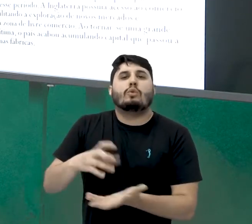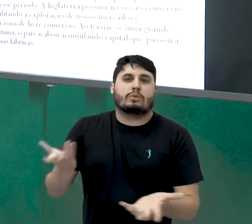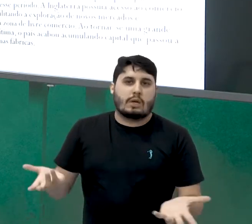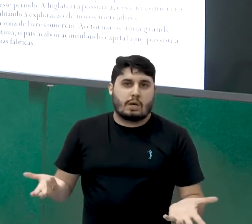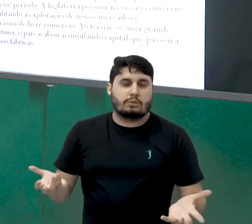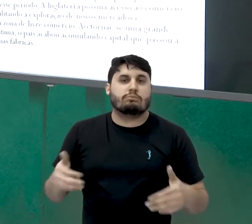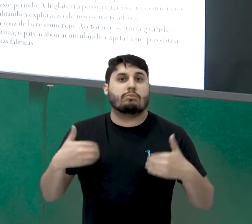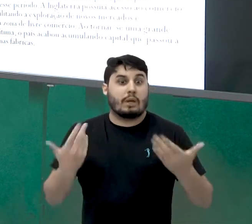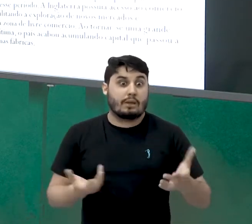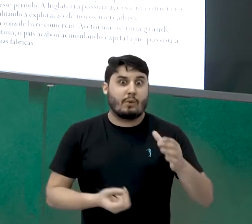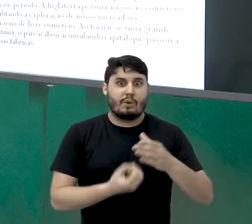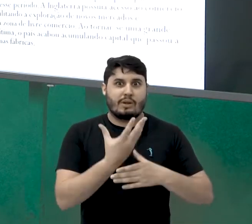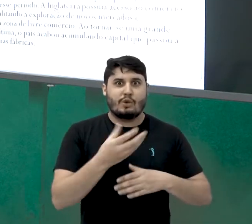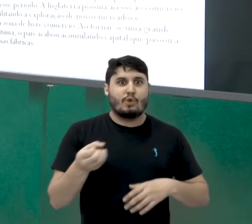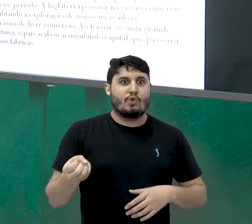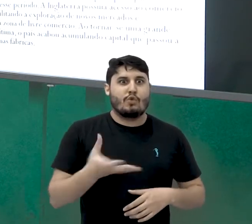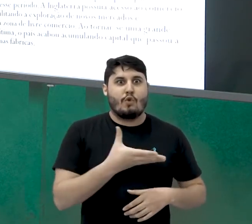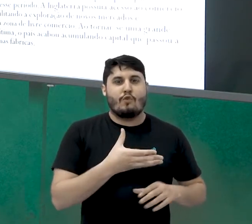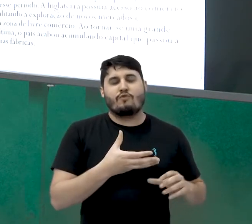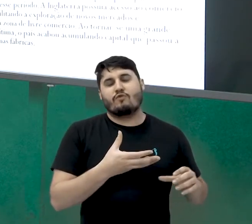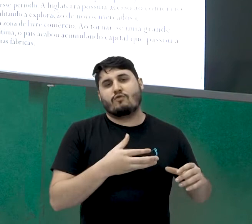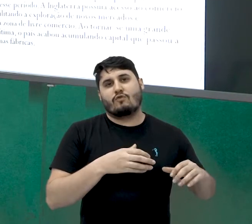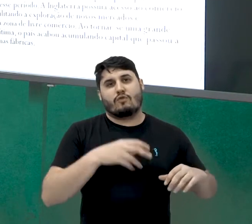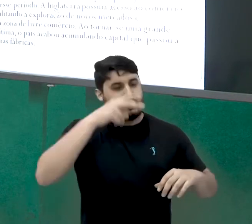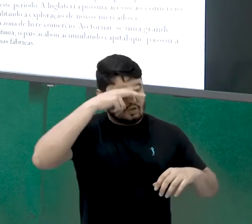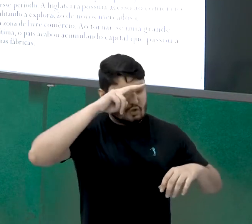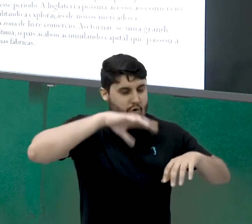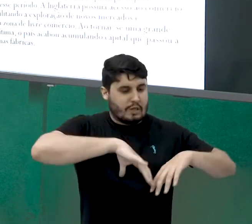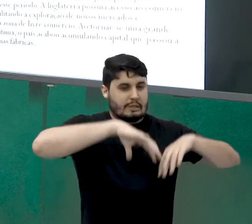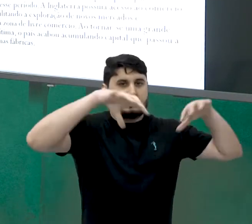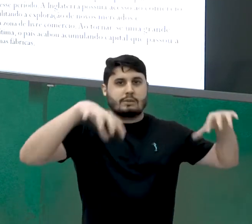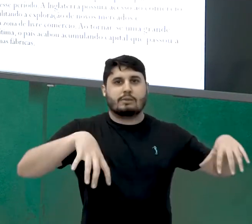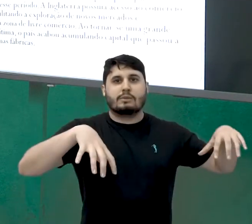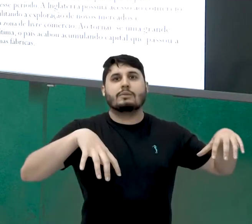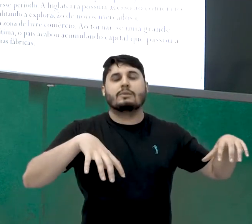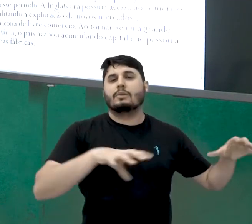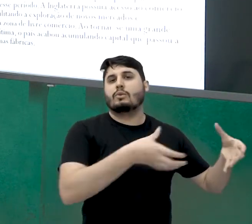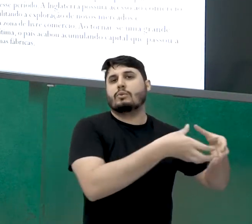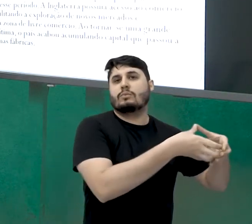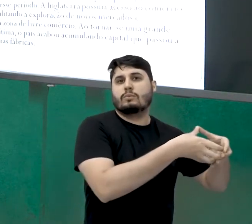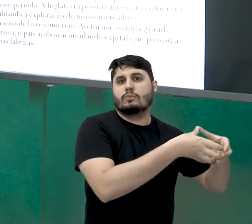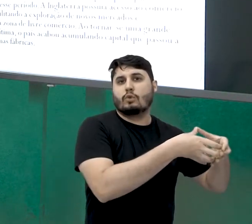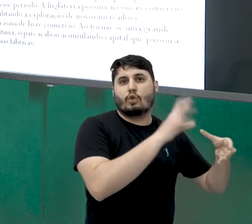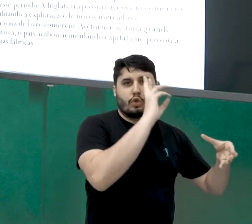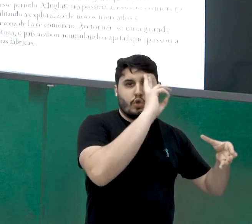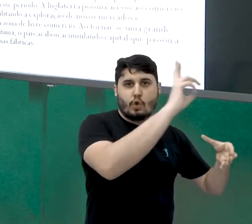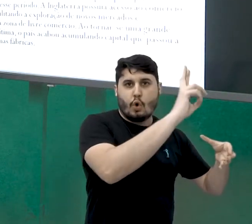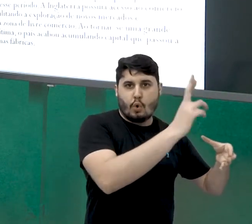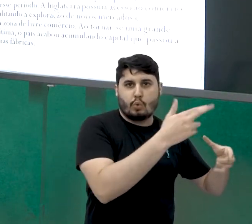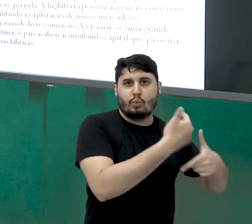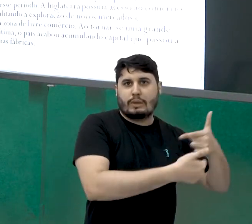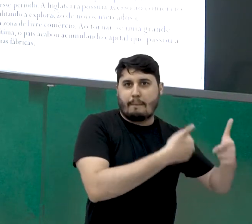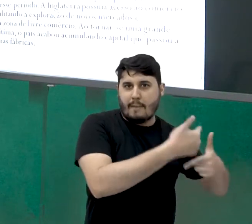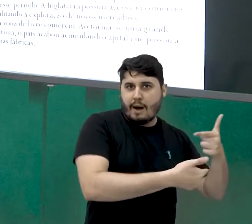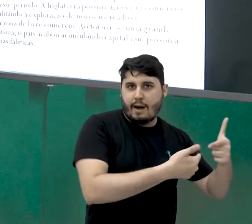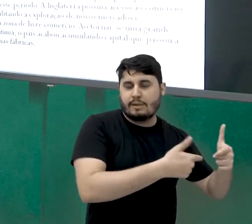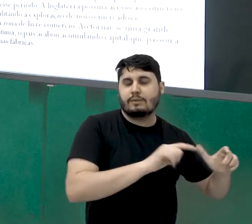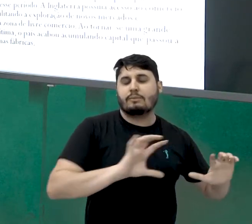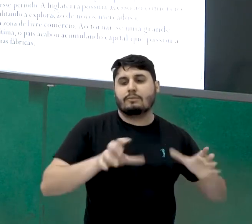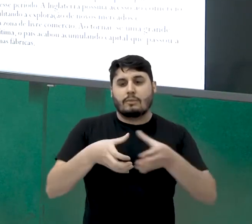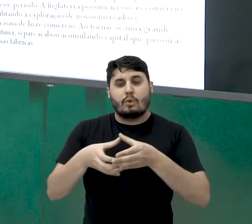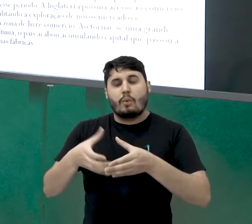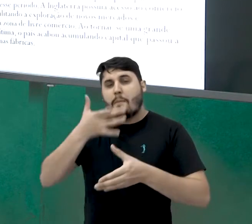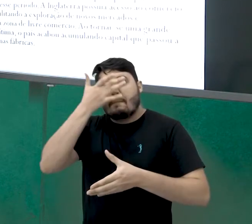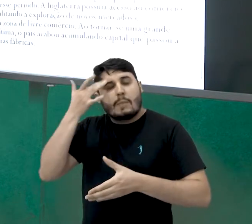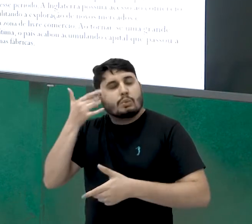criou-se aí, dentro de um novo contexto, né, duas classes sociais. Os donos dos meios de produção e aqueles que